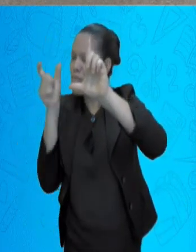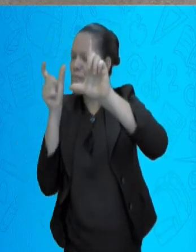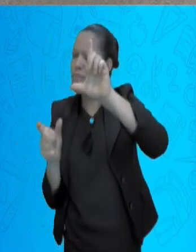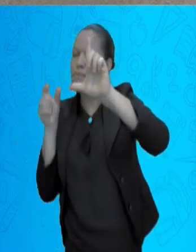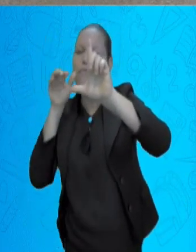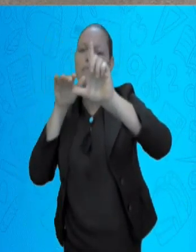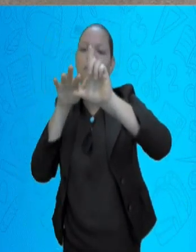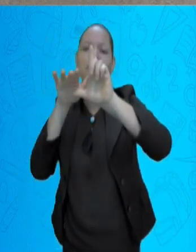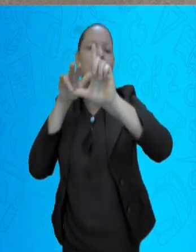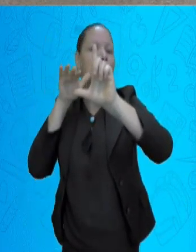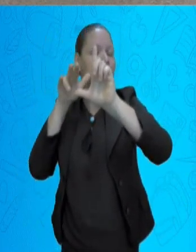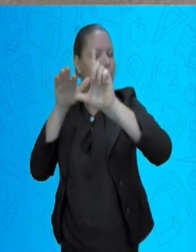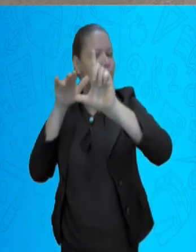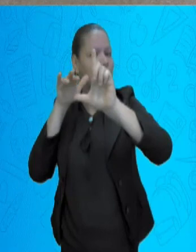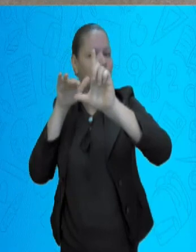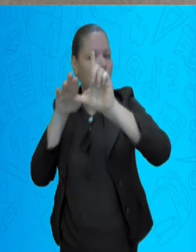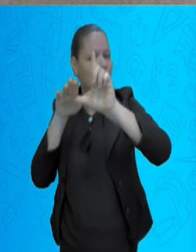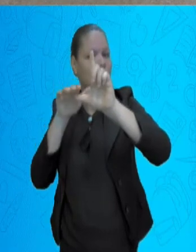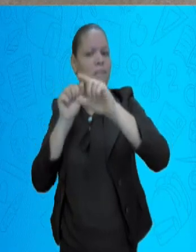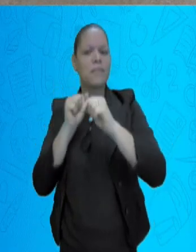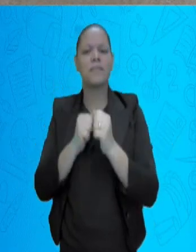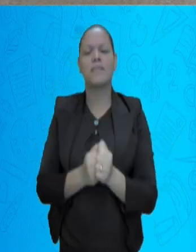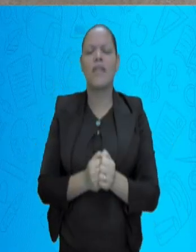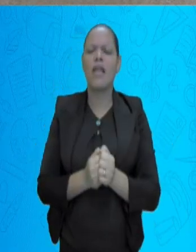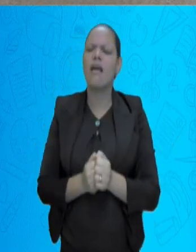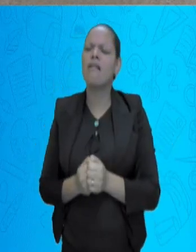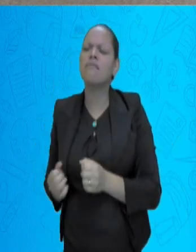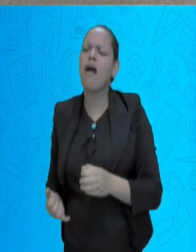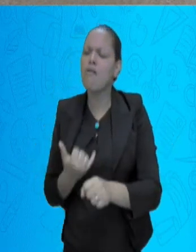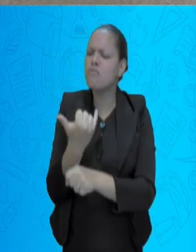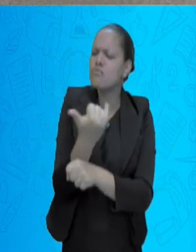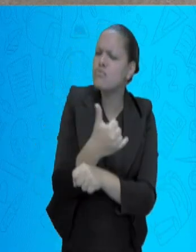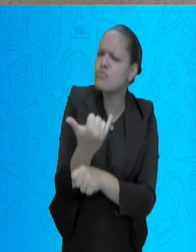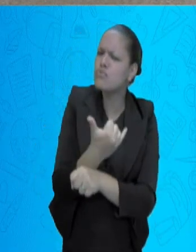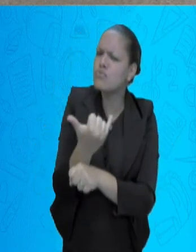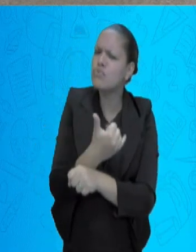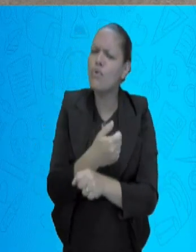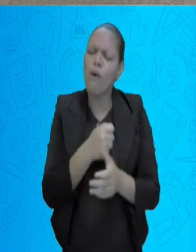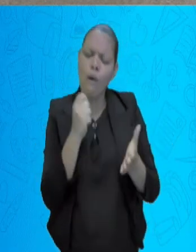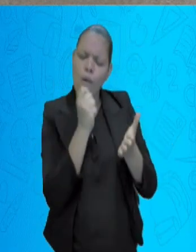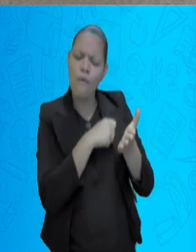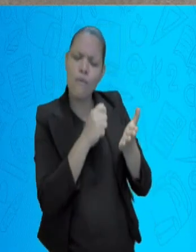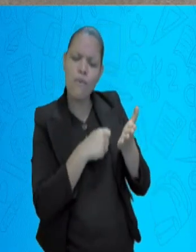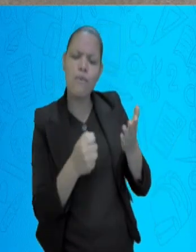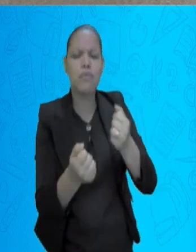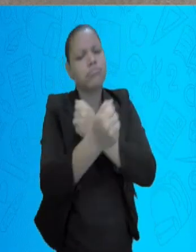canto da tela. Não deixe de se inscrever em nosso canal do YouTube.